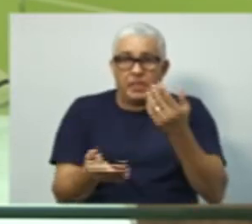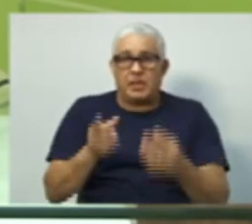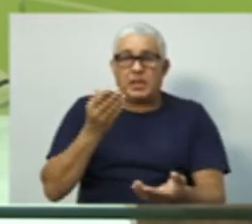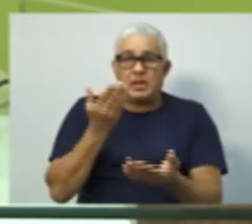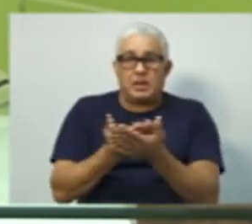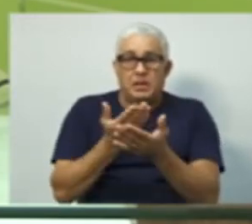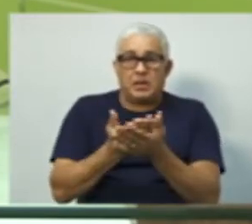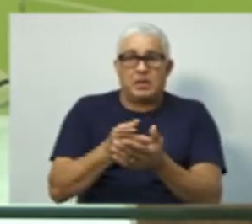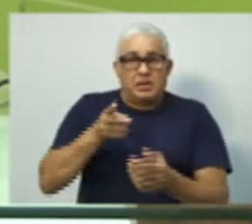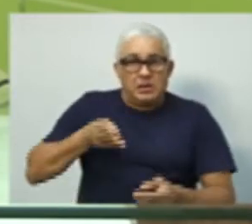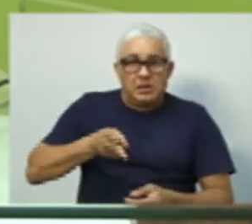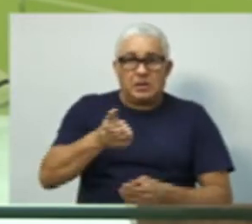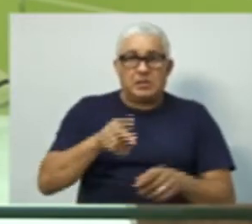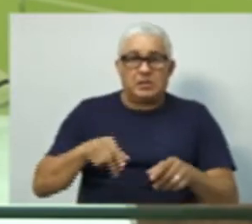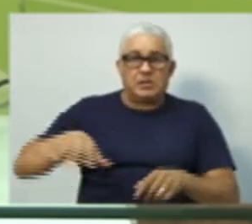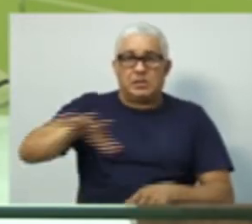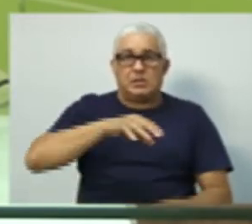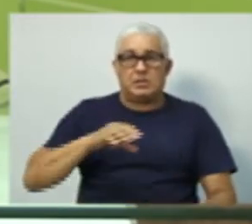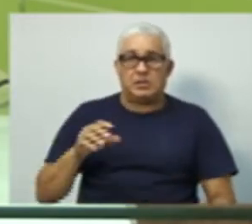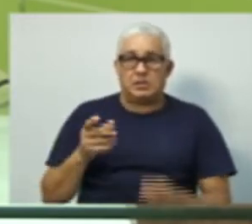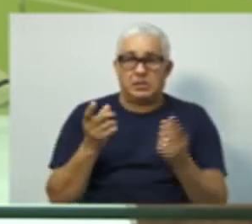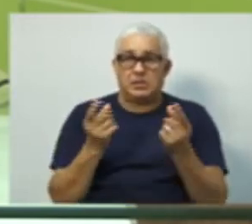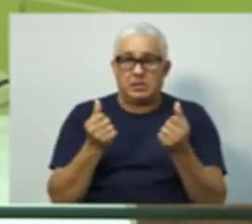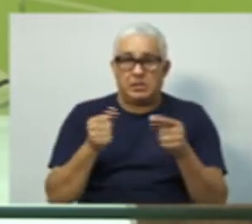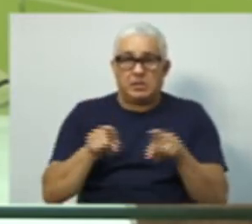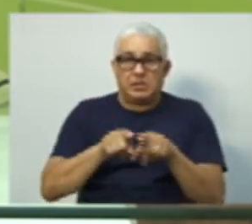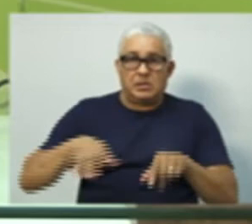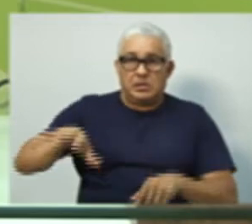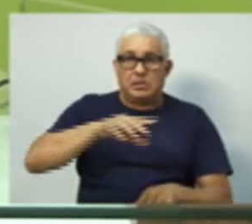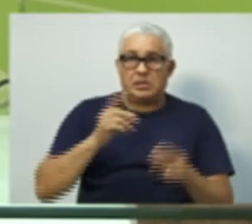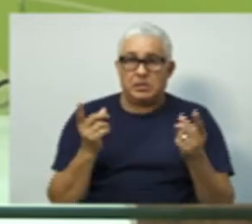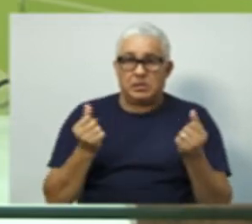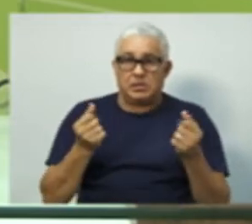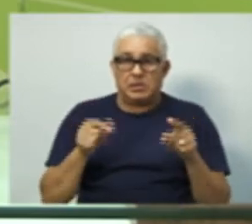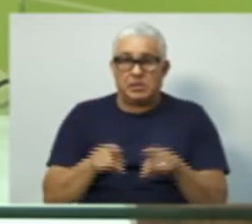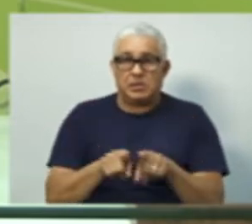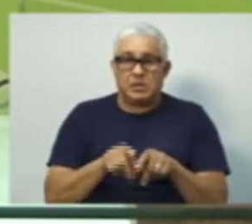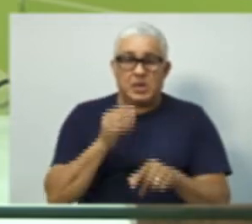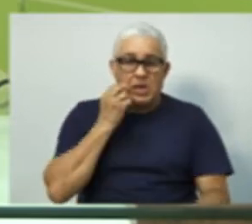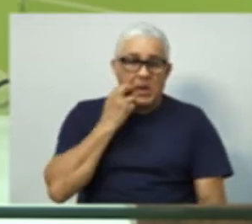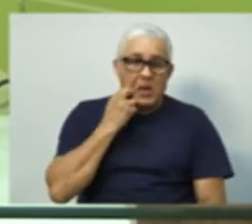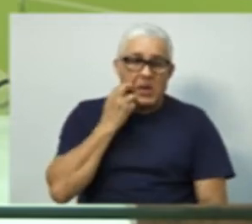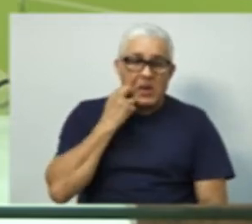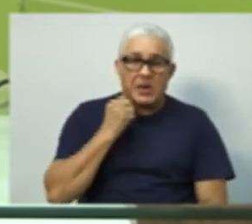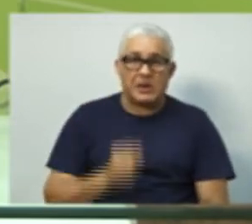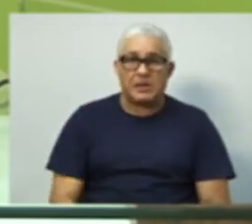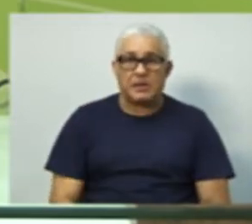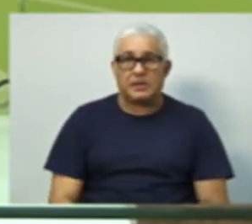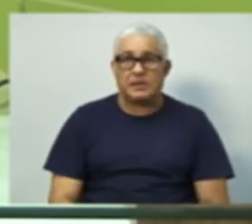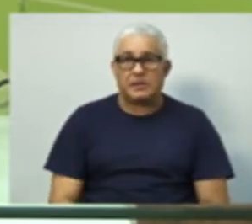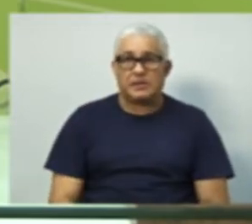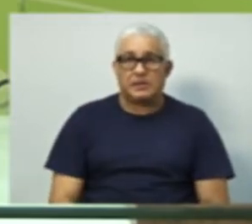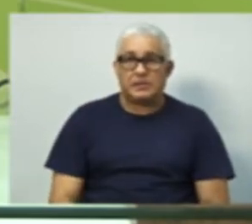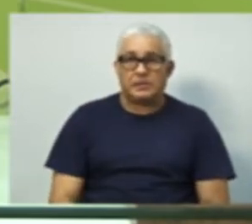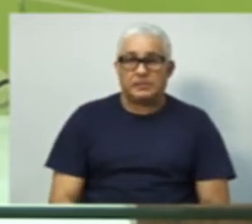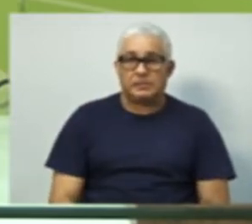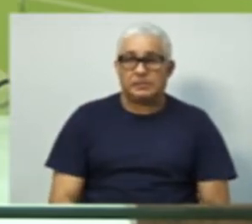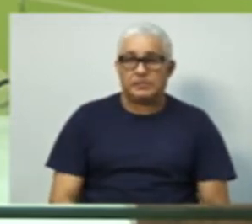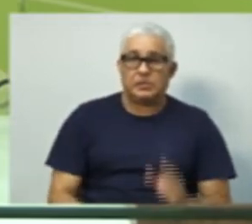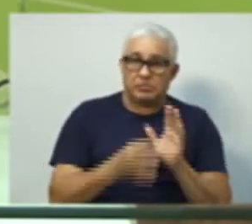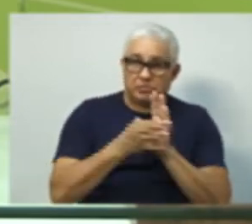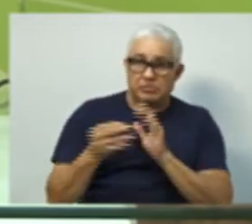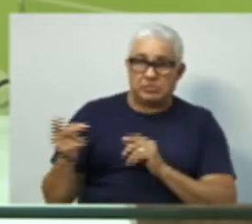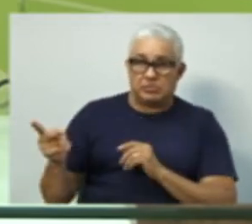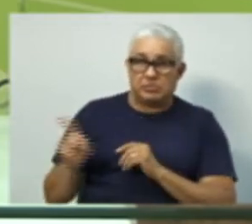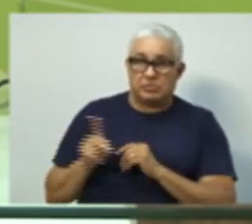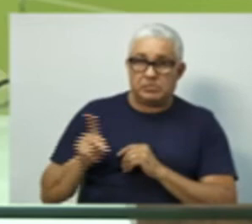curso? Administração. Quanto é que custa esse curso? Então, vai fazer esse planejamento, no caso, vai